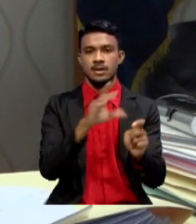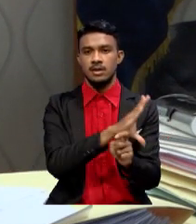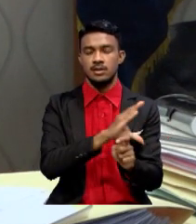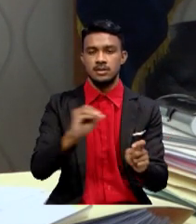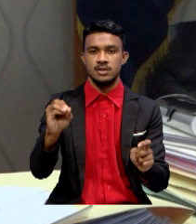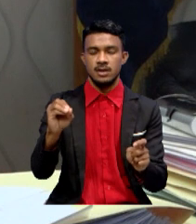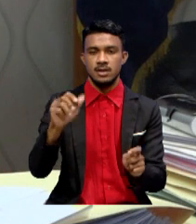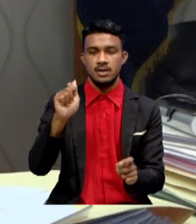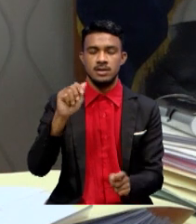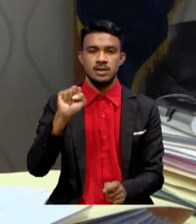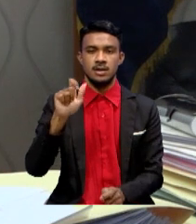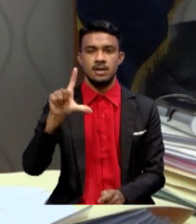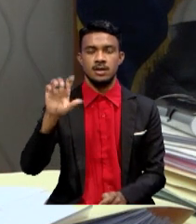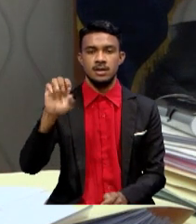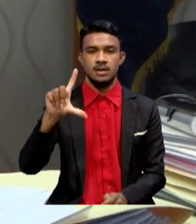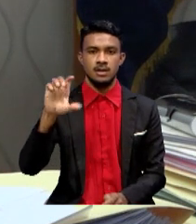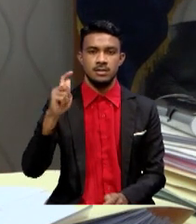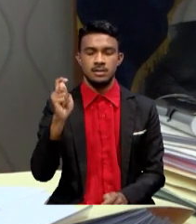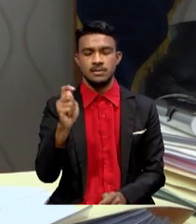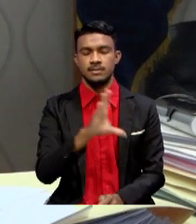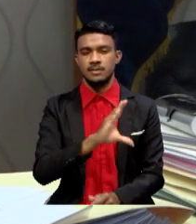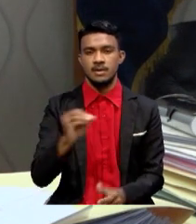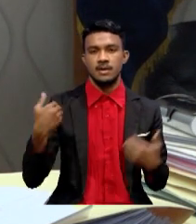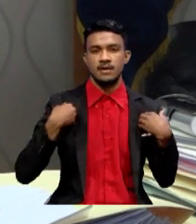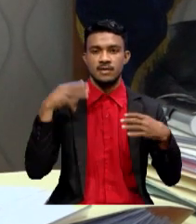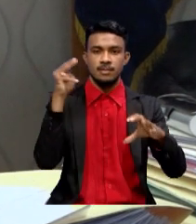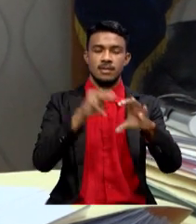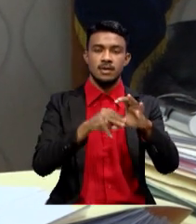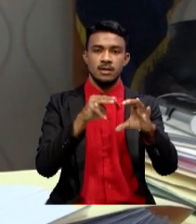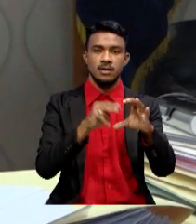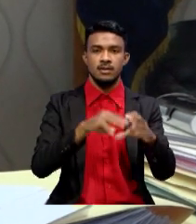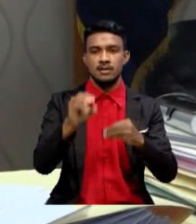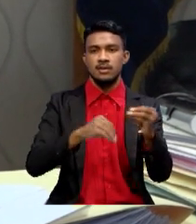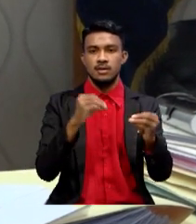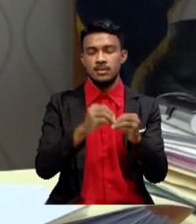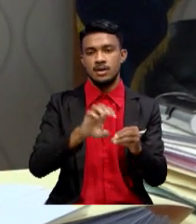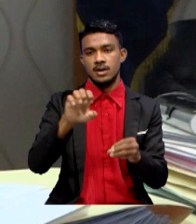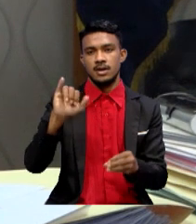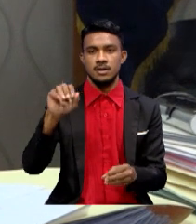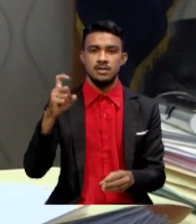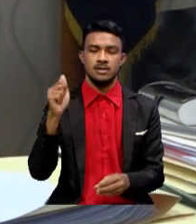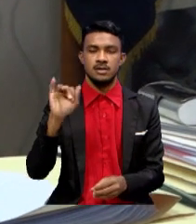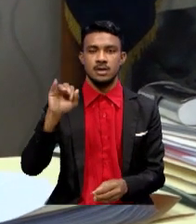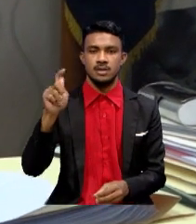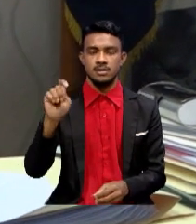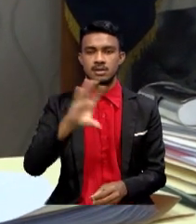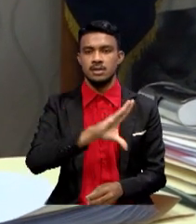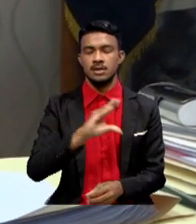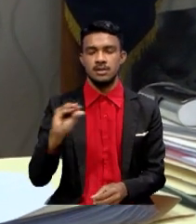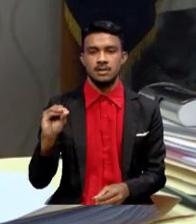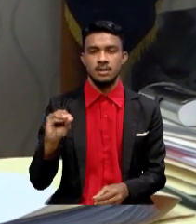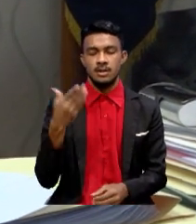sales tax. Mas você ia pe mercadorias com excise tax, então nem tem sido tan excise tax, então nem